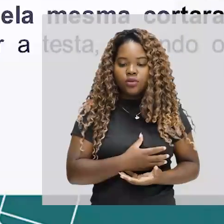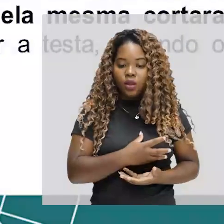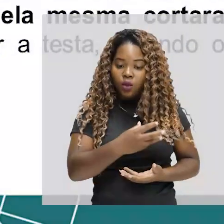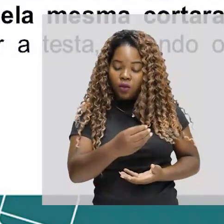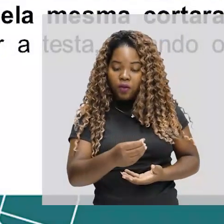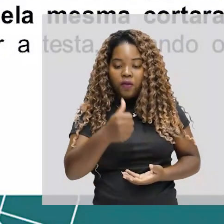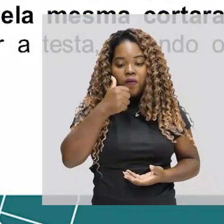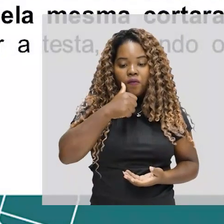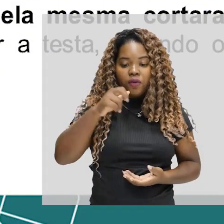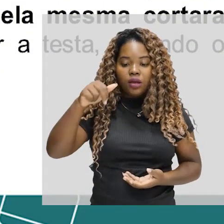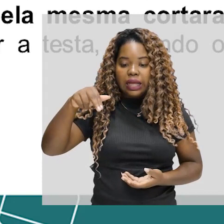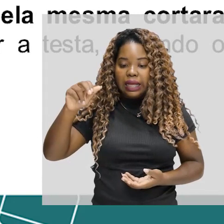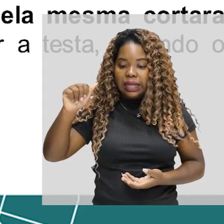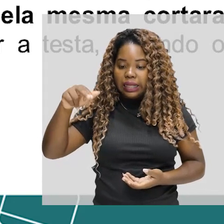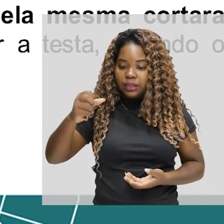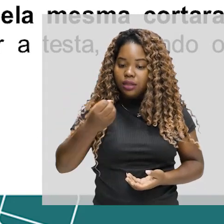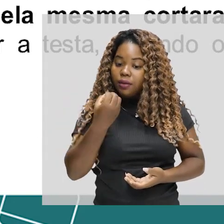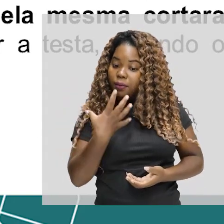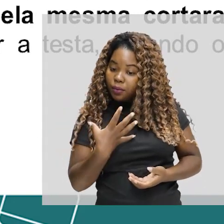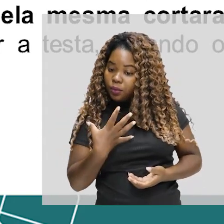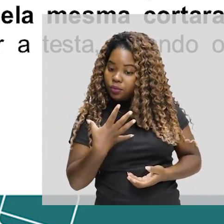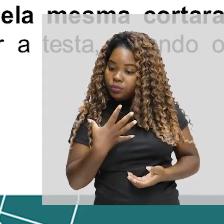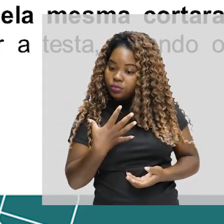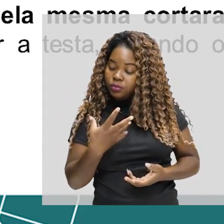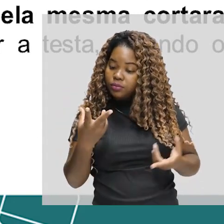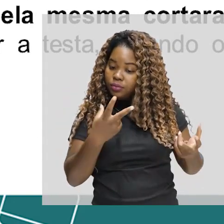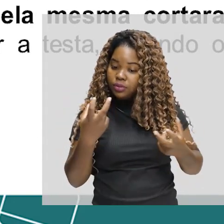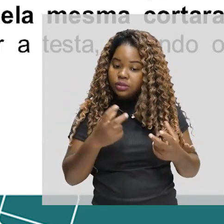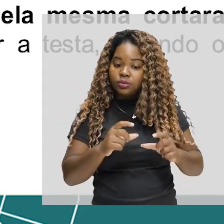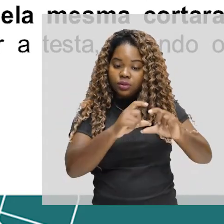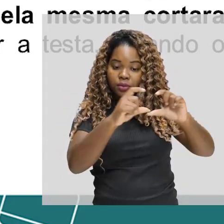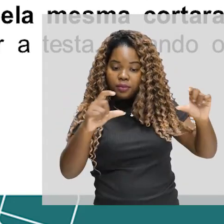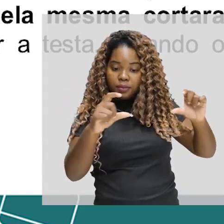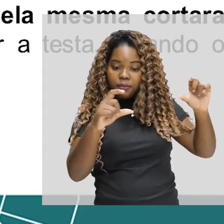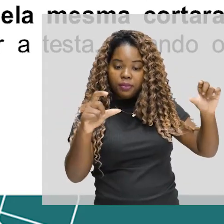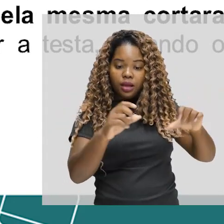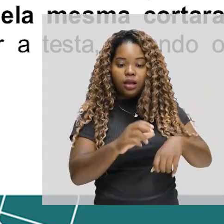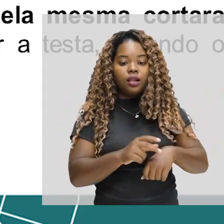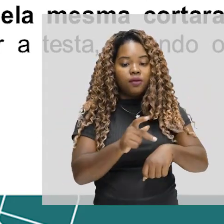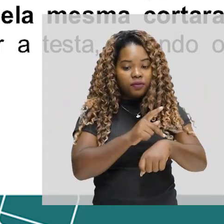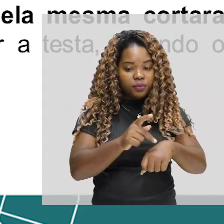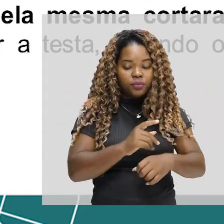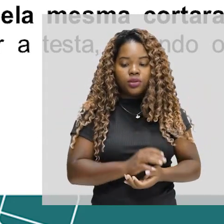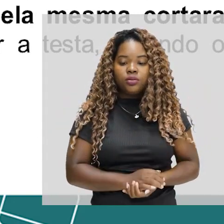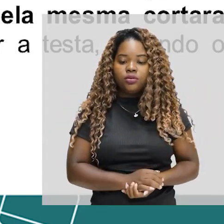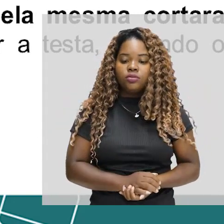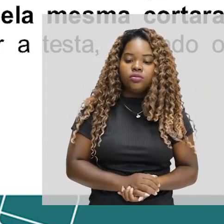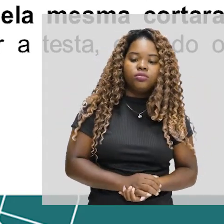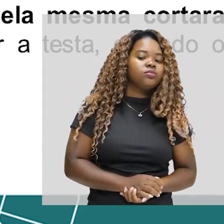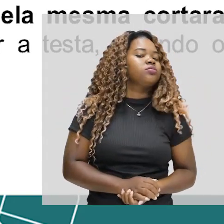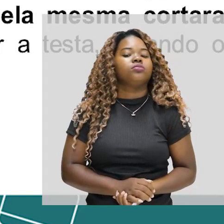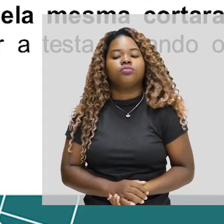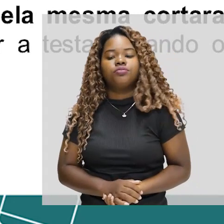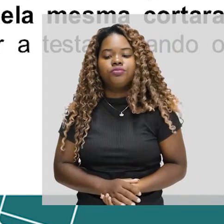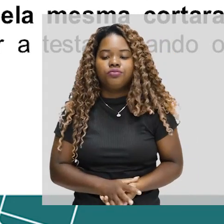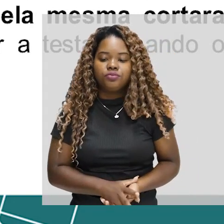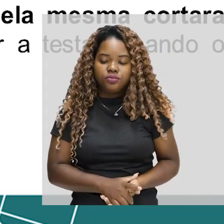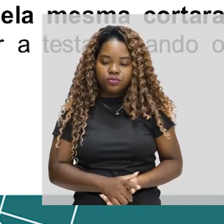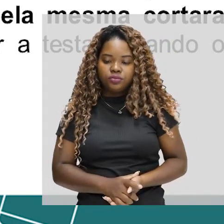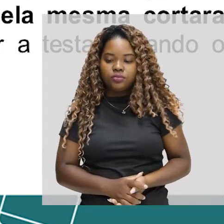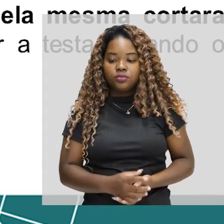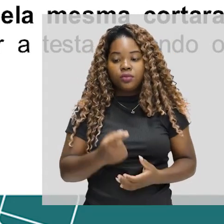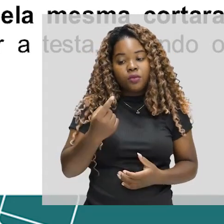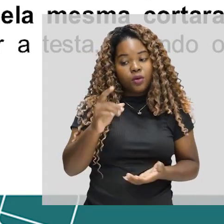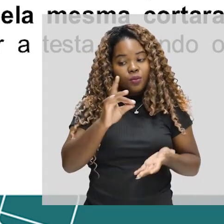Os filhos de Ana eram bons. Observa aí que tem algumas coisas em negrito, tá? Vou dizer por quê. Os filhos de Ana eram bons, uma